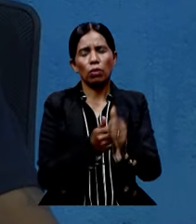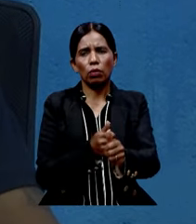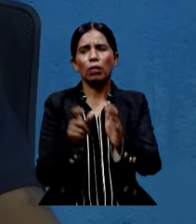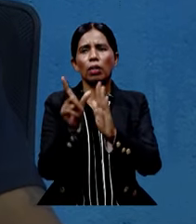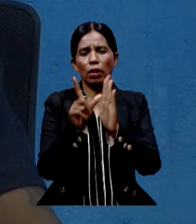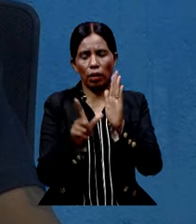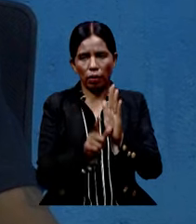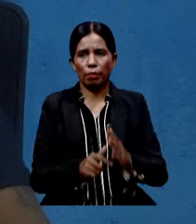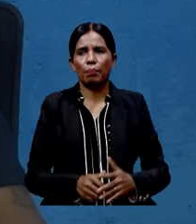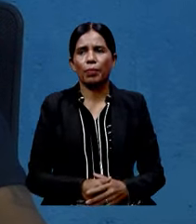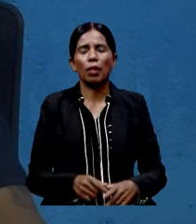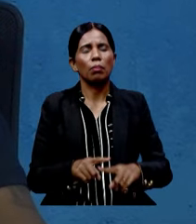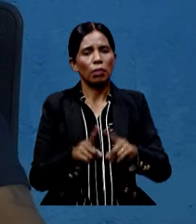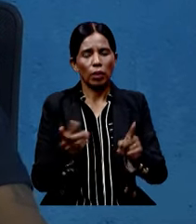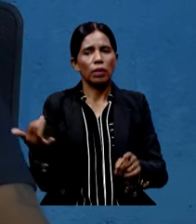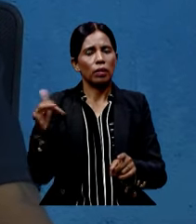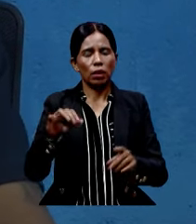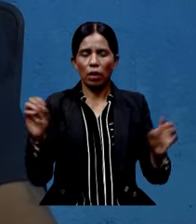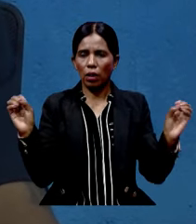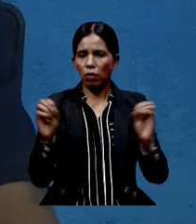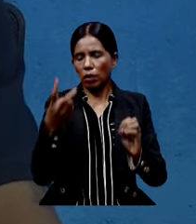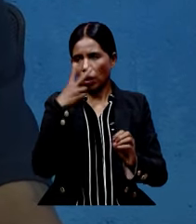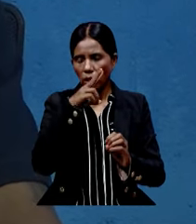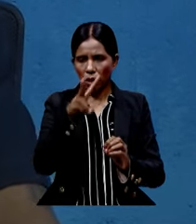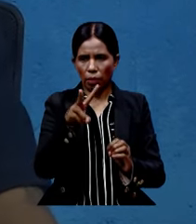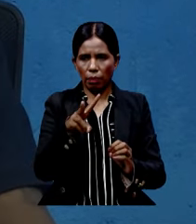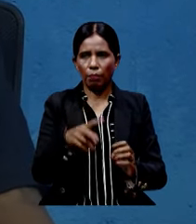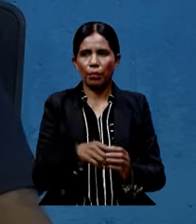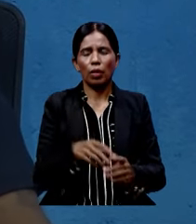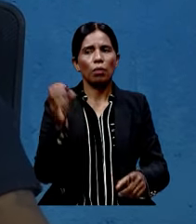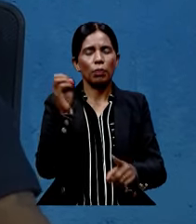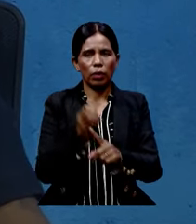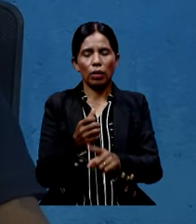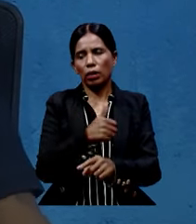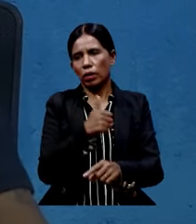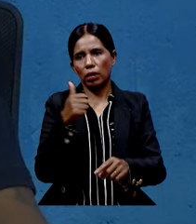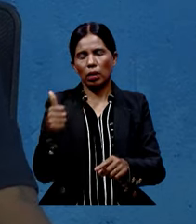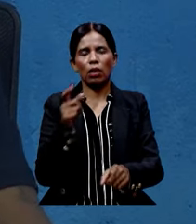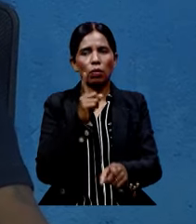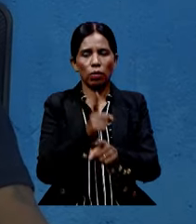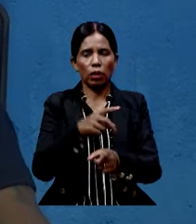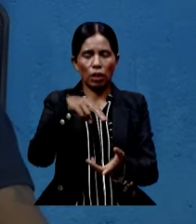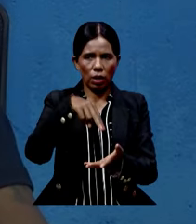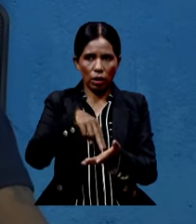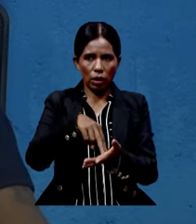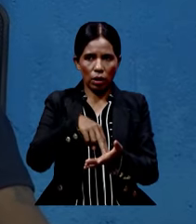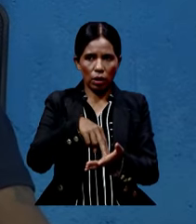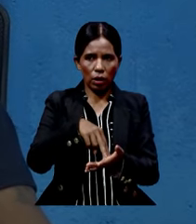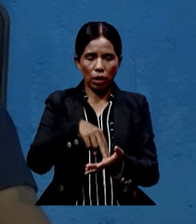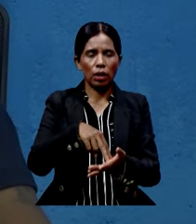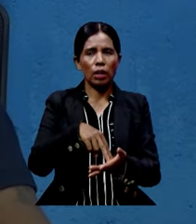que baseia para a lei. Mas se irámos lá com a ré, la koi hare oportunidade selu ni memang lolos ni existi duni ya existi